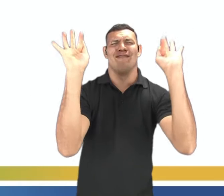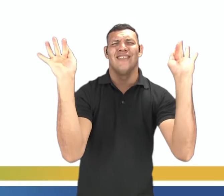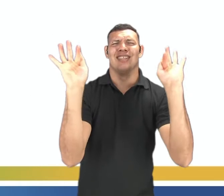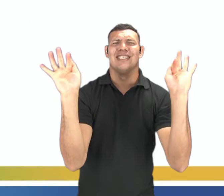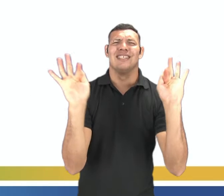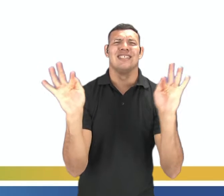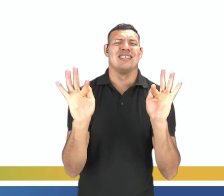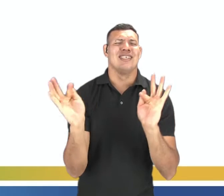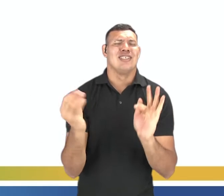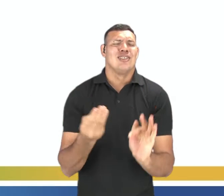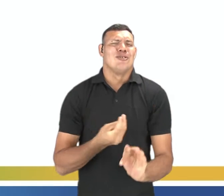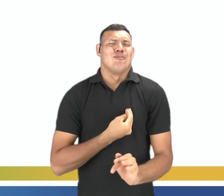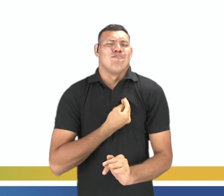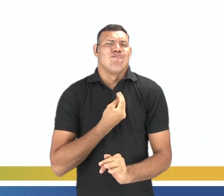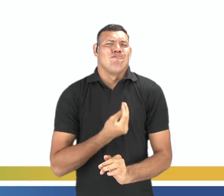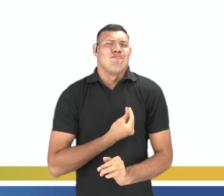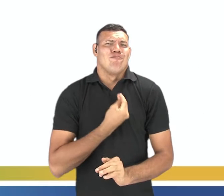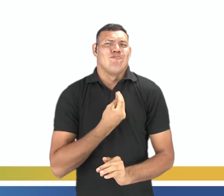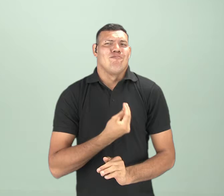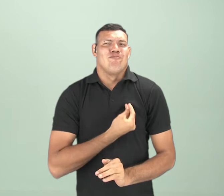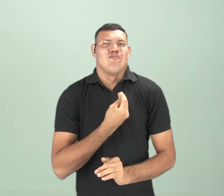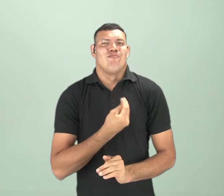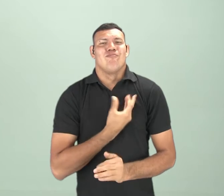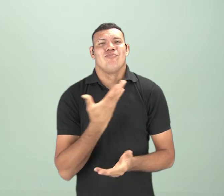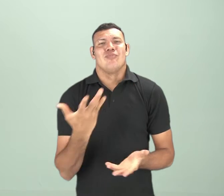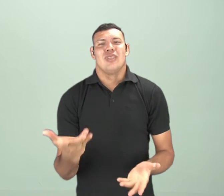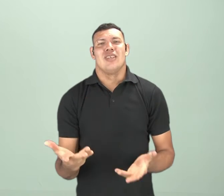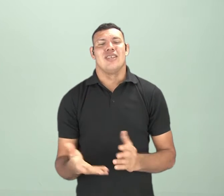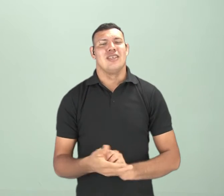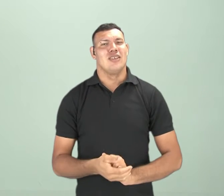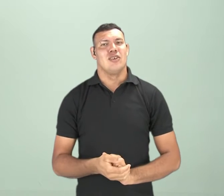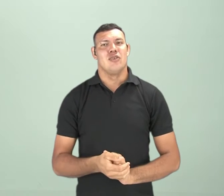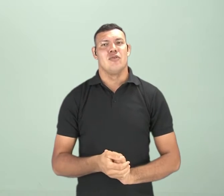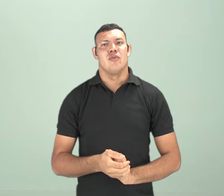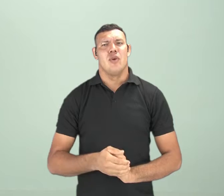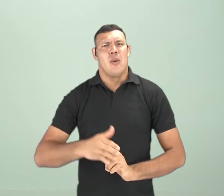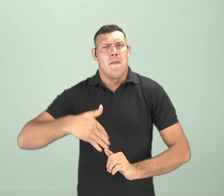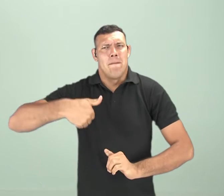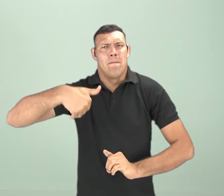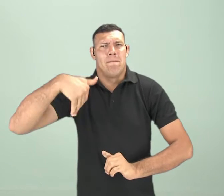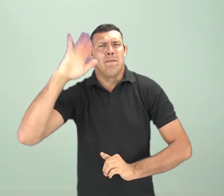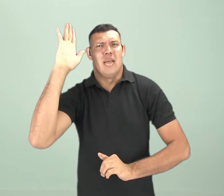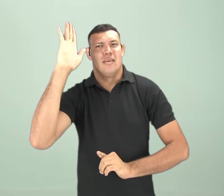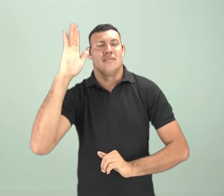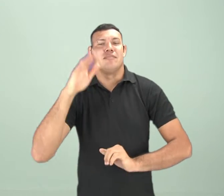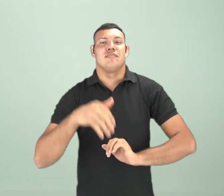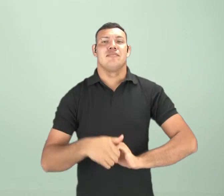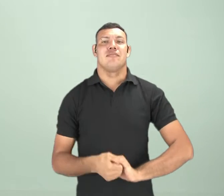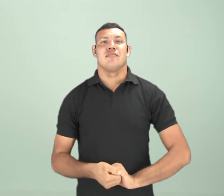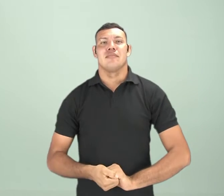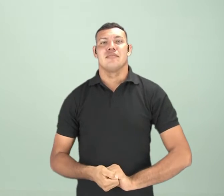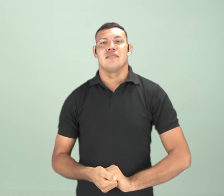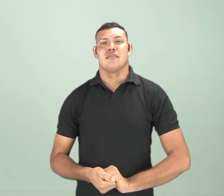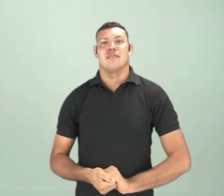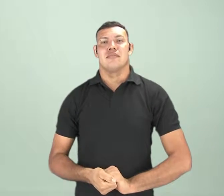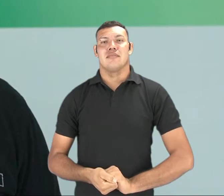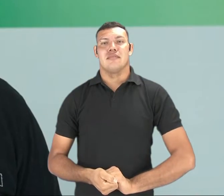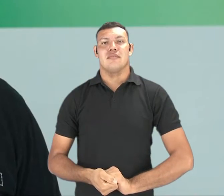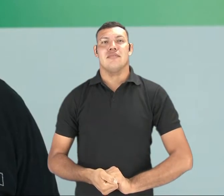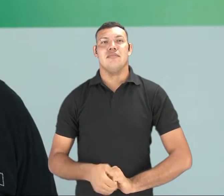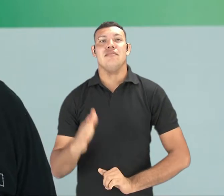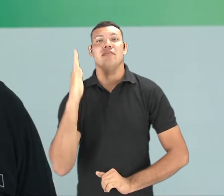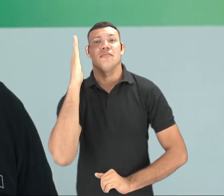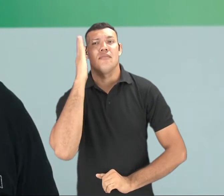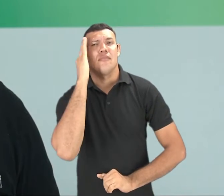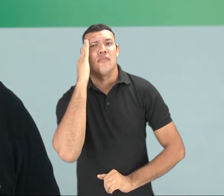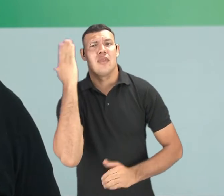feliz da minha vida. O dia mais feliz de todos. Tudo bem? Então vamos lá entender um pouquinho